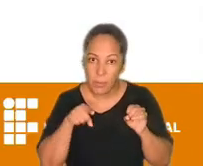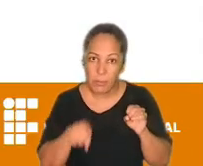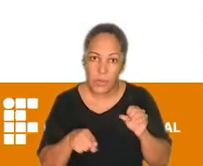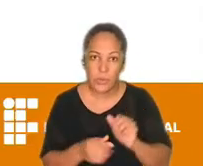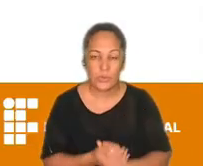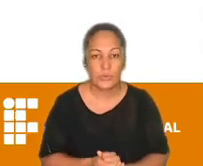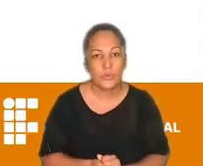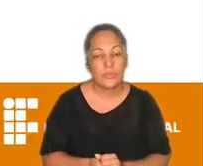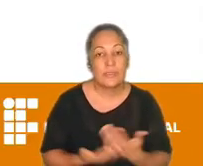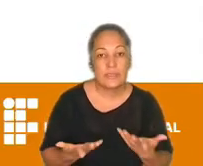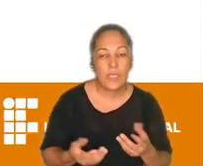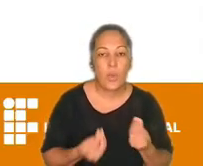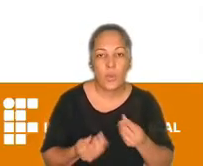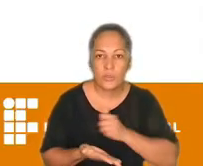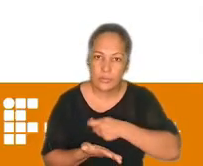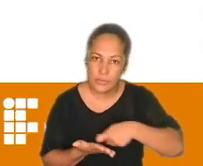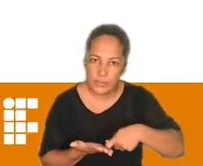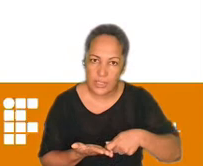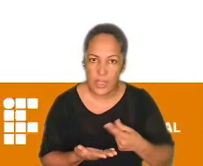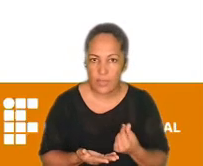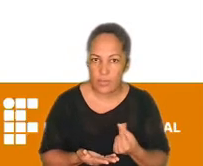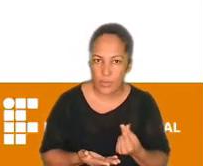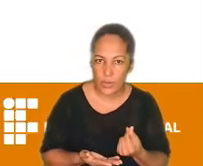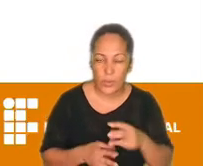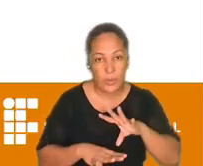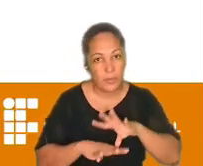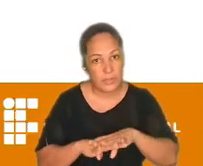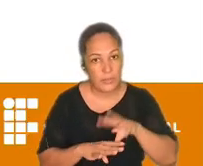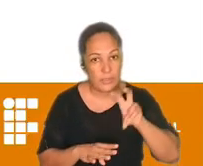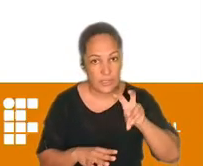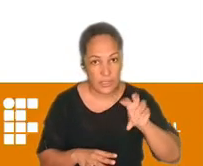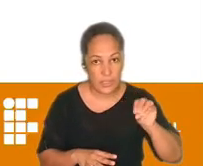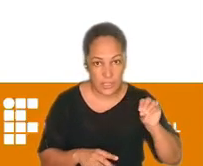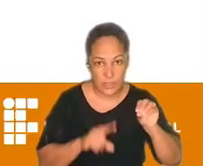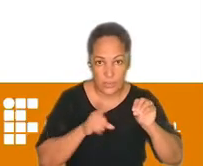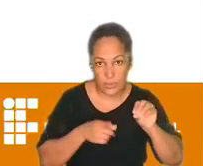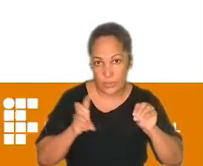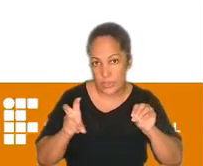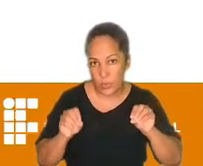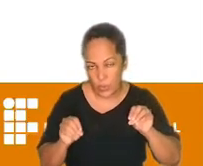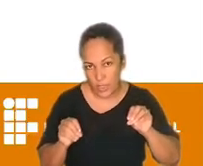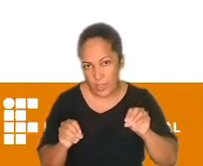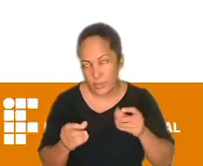quando a gente escreve um valor financeiro na matemática 500,50, se fosse aqui fosse em reais,